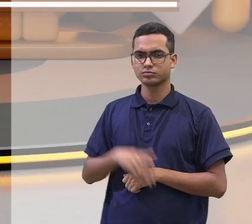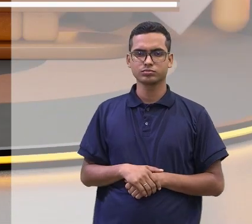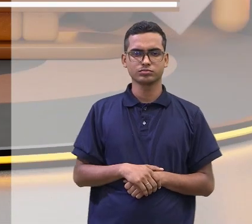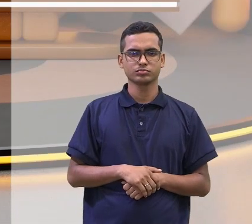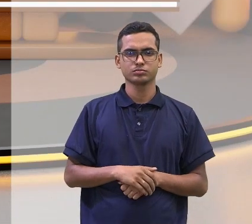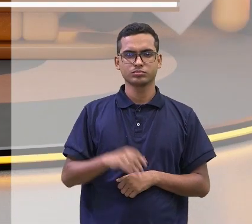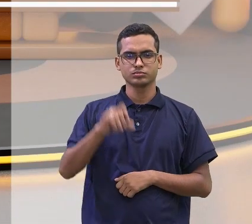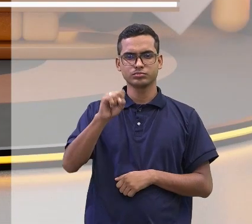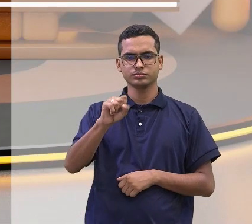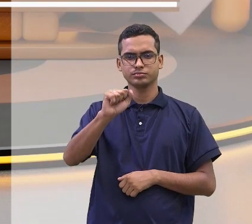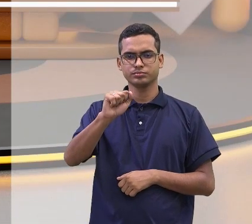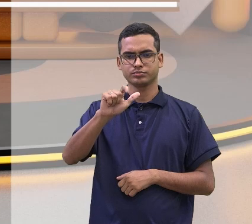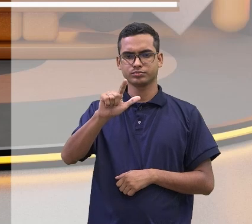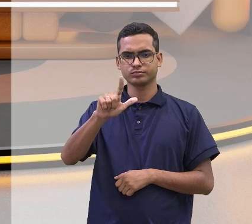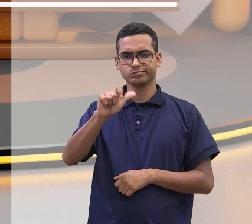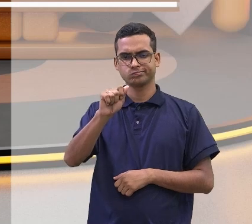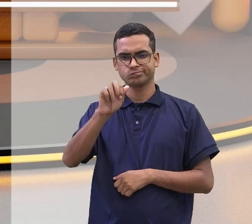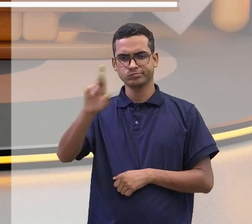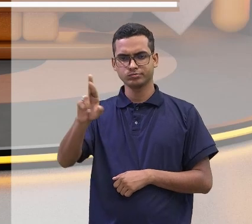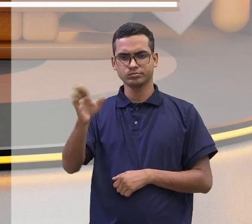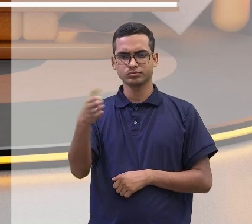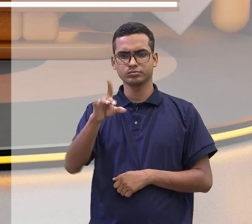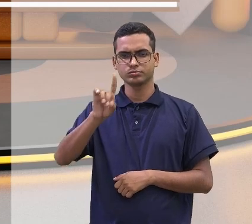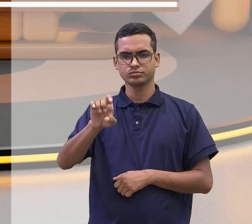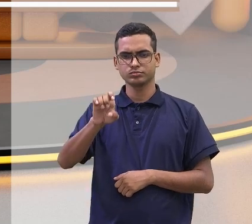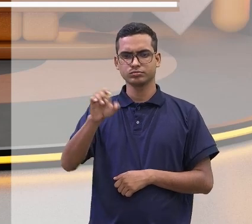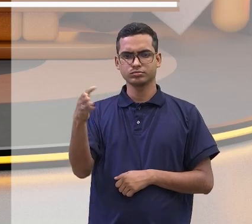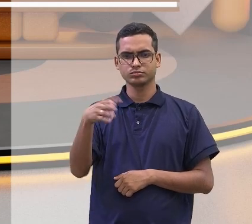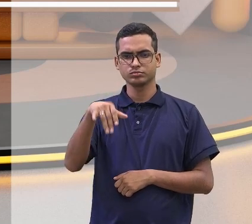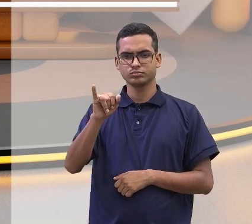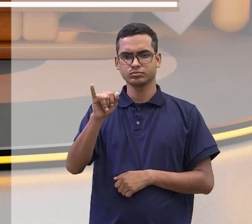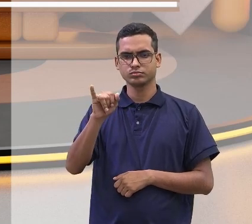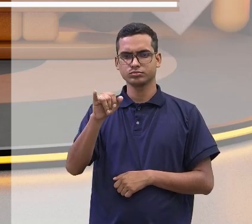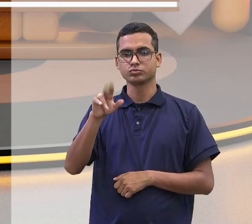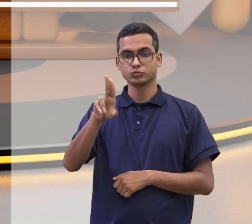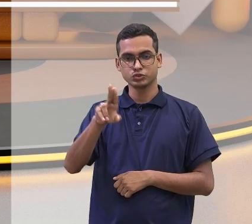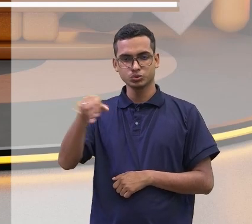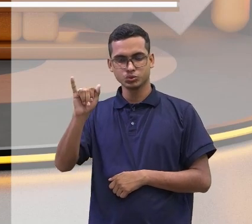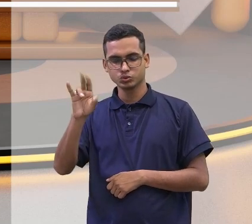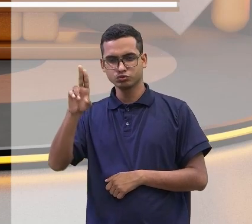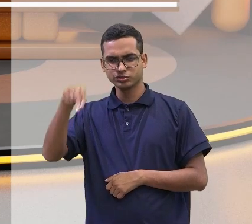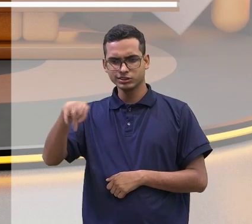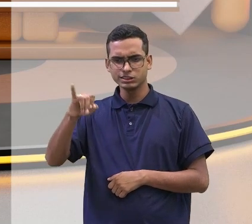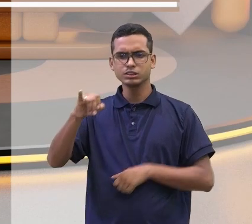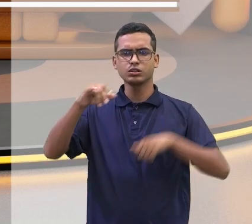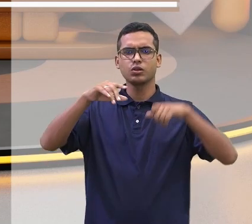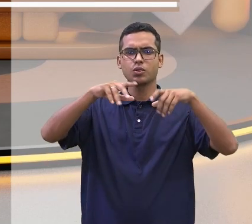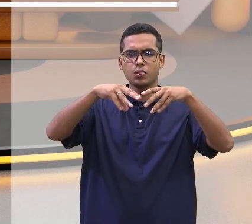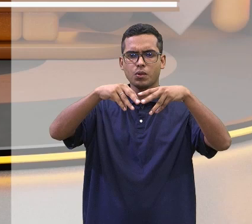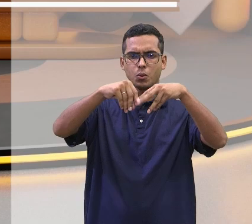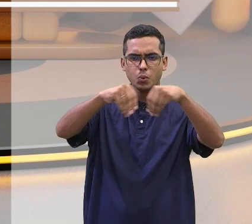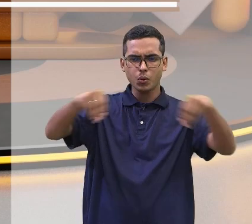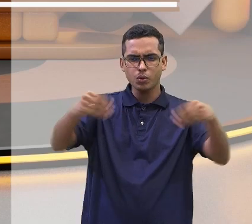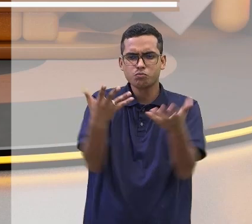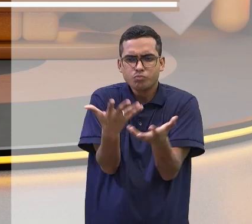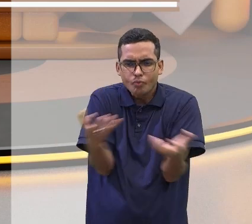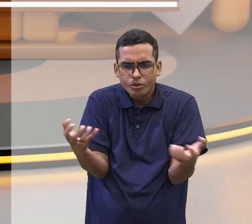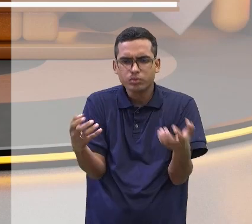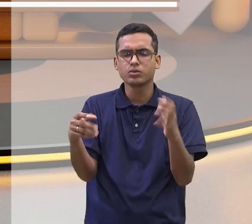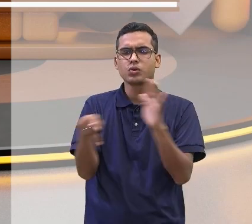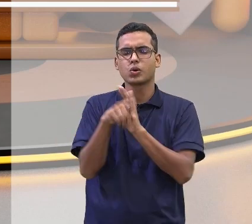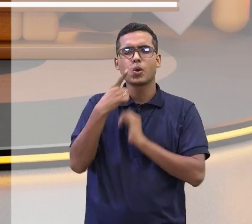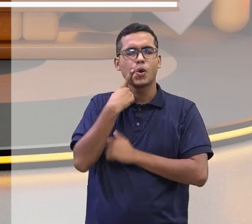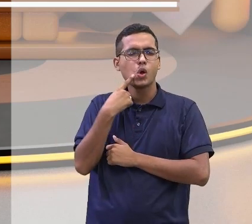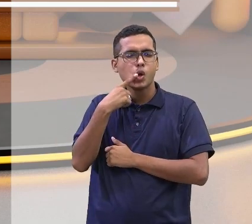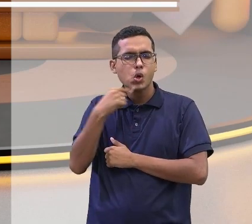Salar de Uyuni é um local onde há um deserto de sal. E a gente verifica também algumas imagens, uma